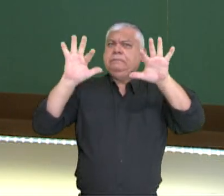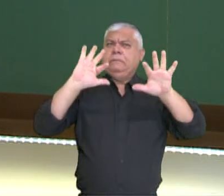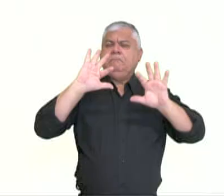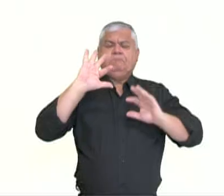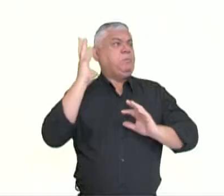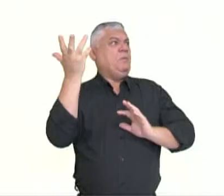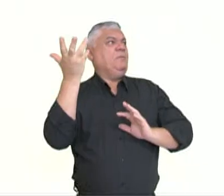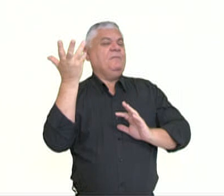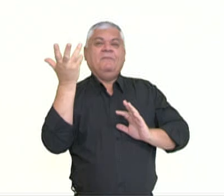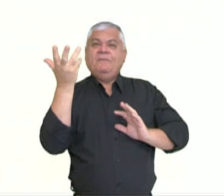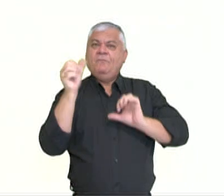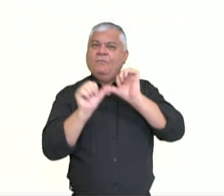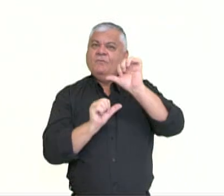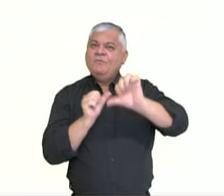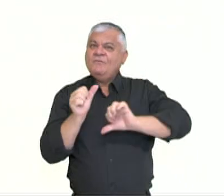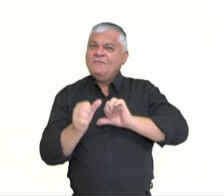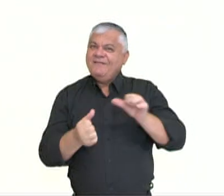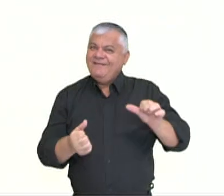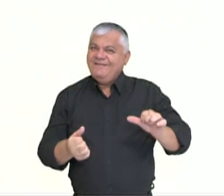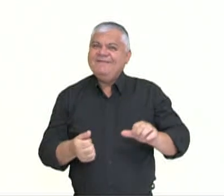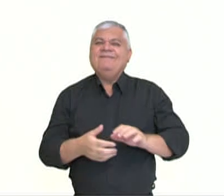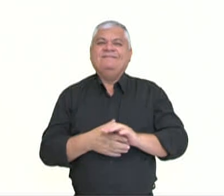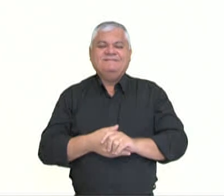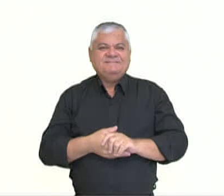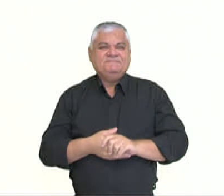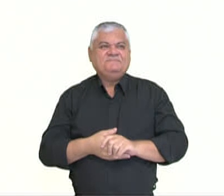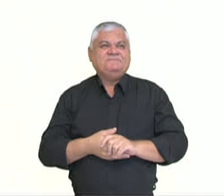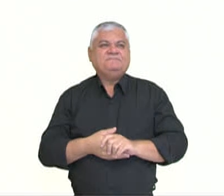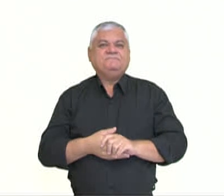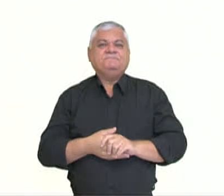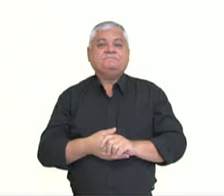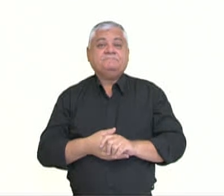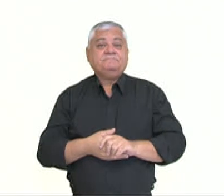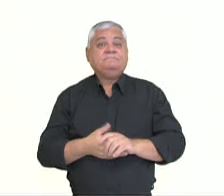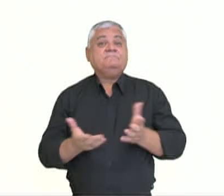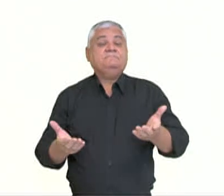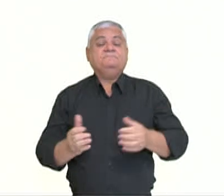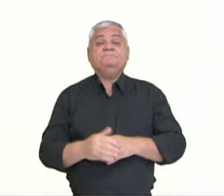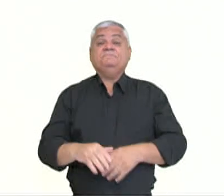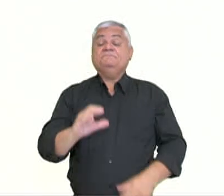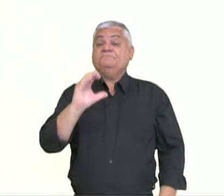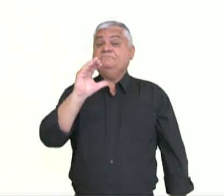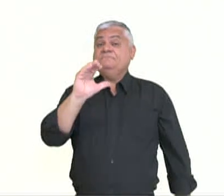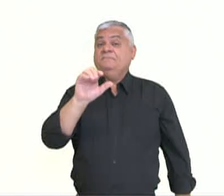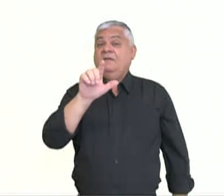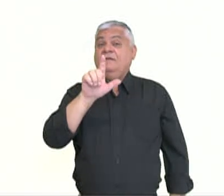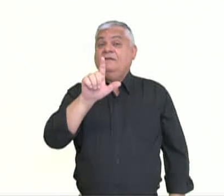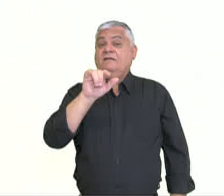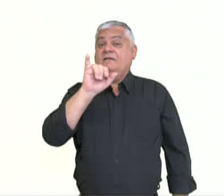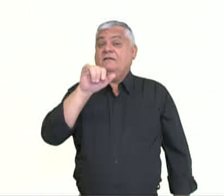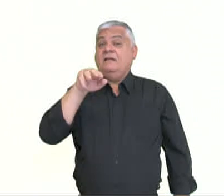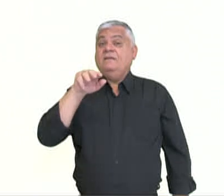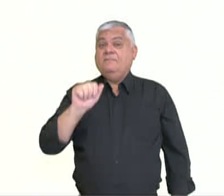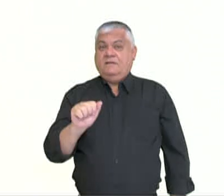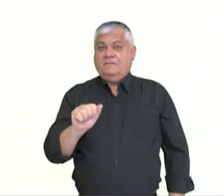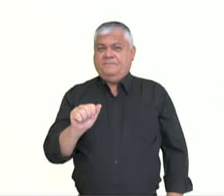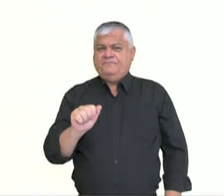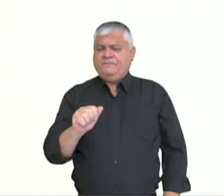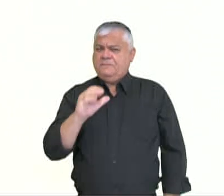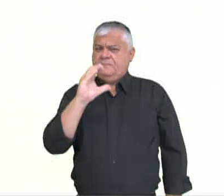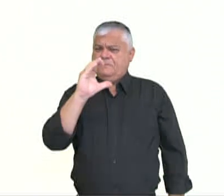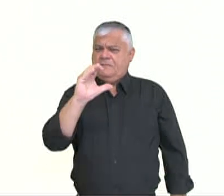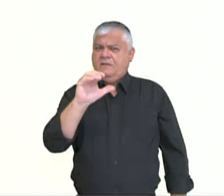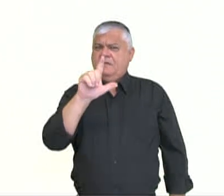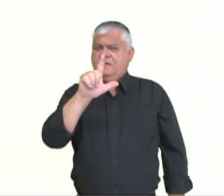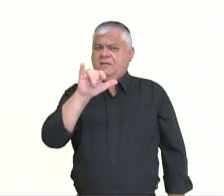características dessa mudança aí do tempo atmosférico. E aí nós vamos ter o clima. Qual é a diferença então do tempo e do